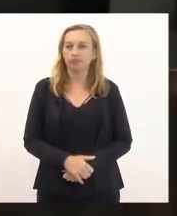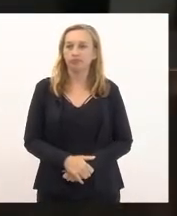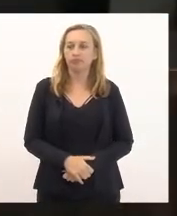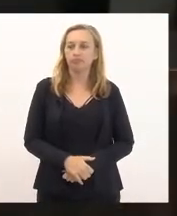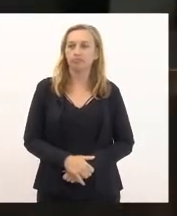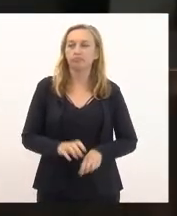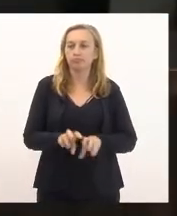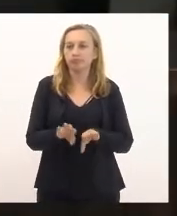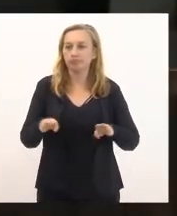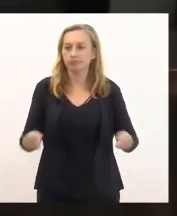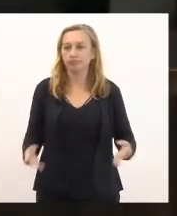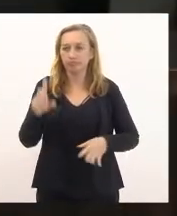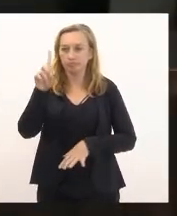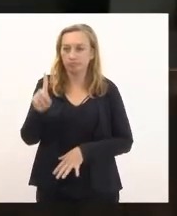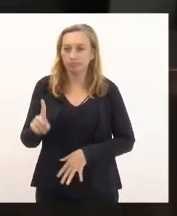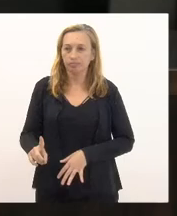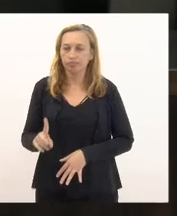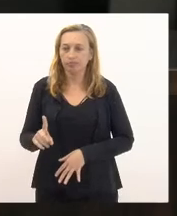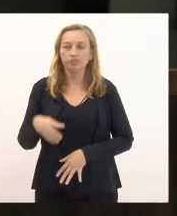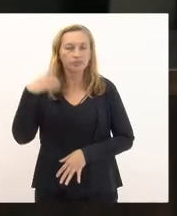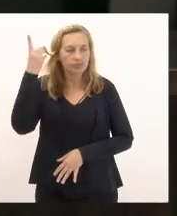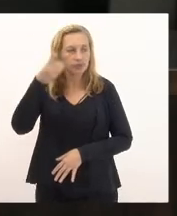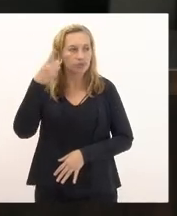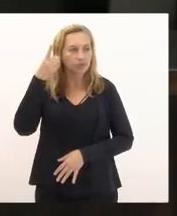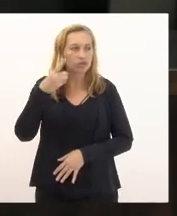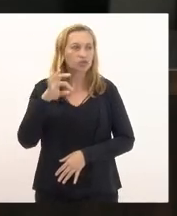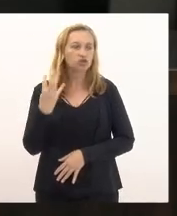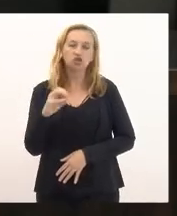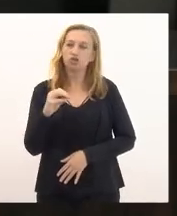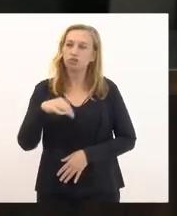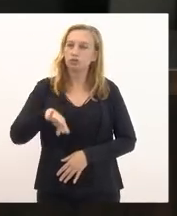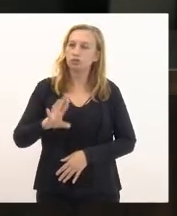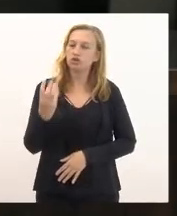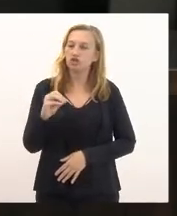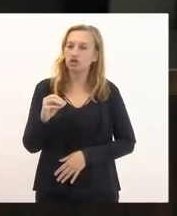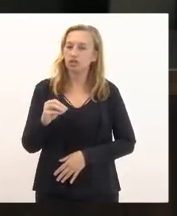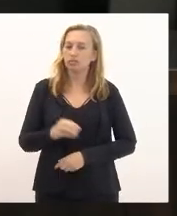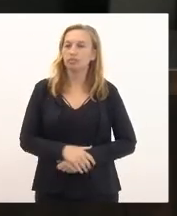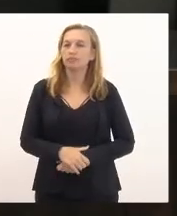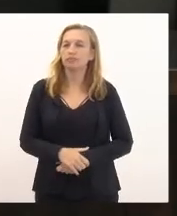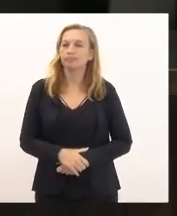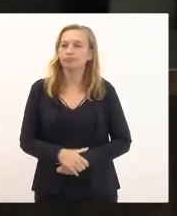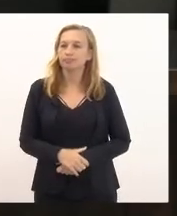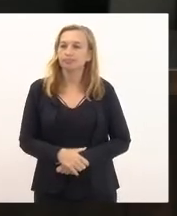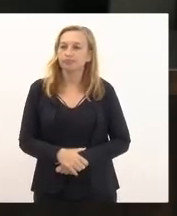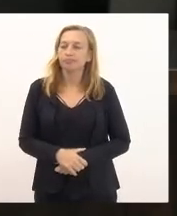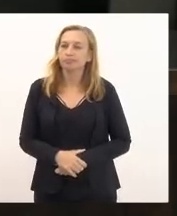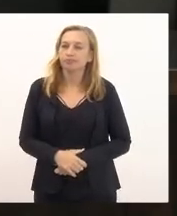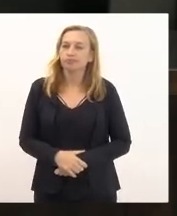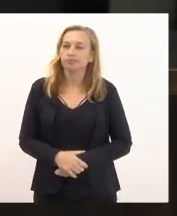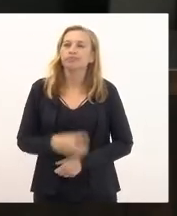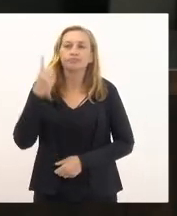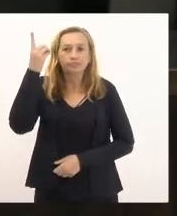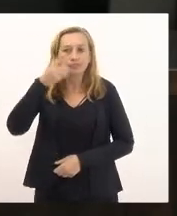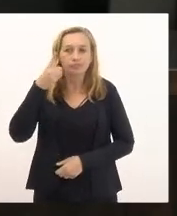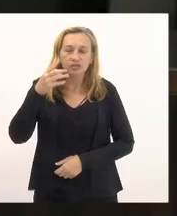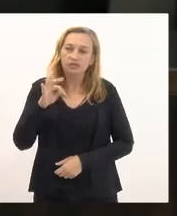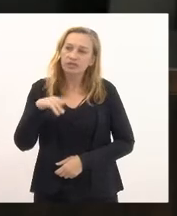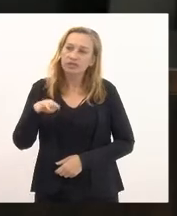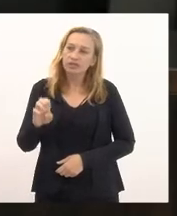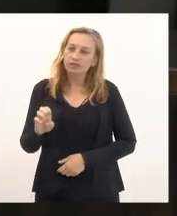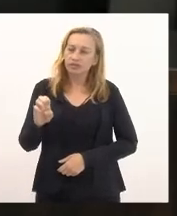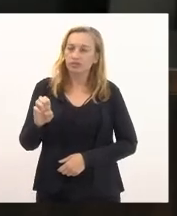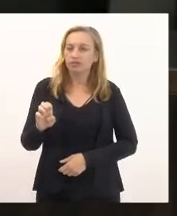Pela mesa diretora, deputado Chico Machado. Deputado Chico Machado. Deputada Franciane